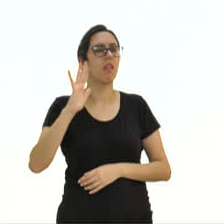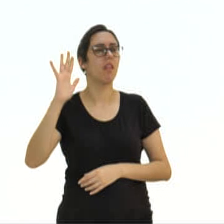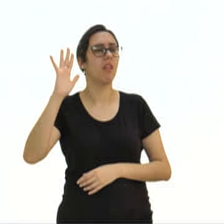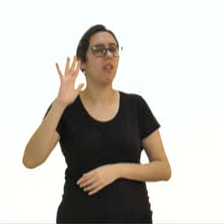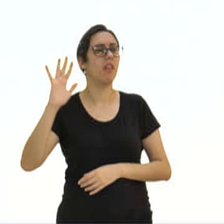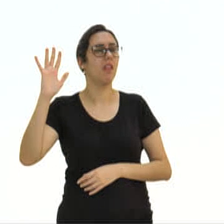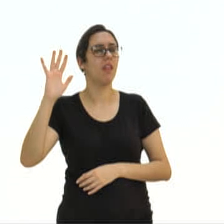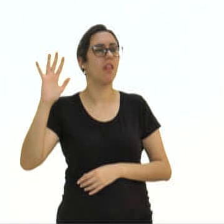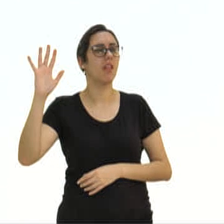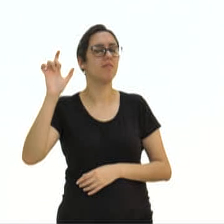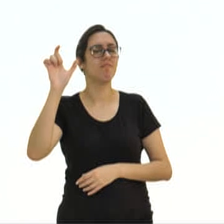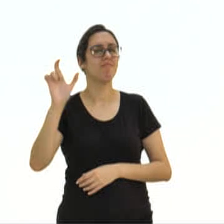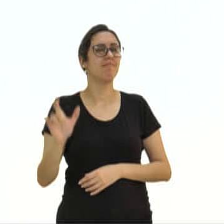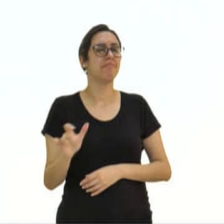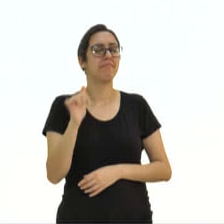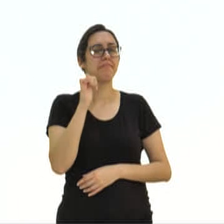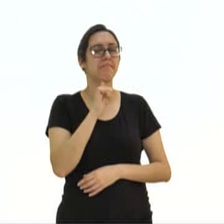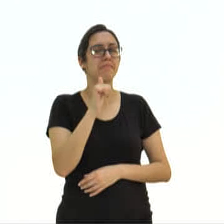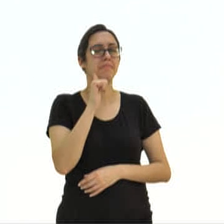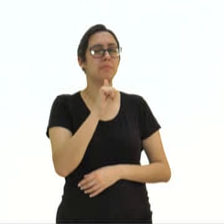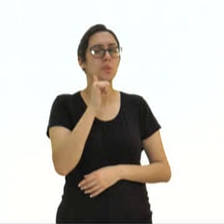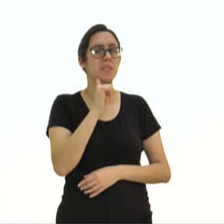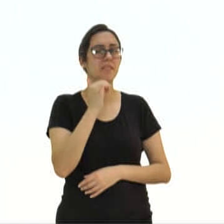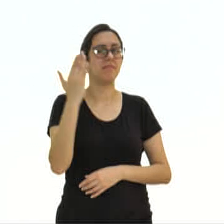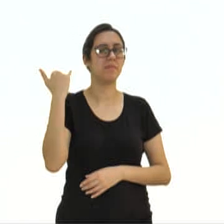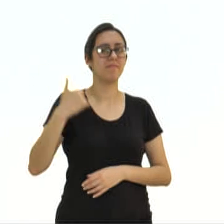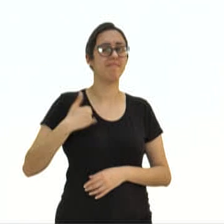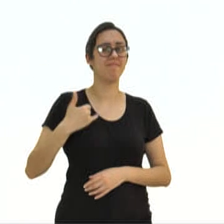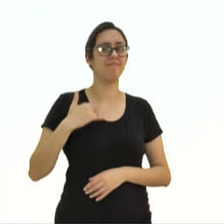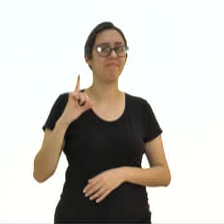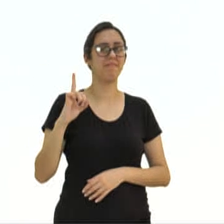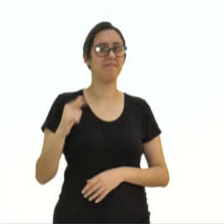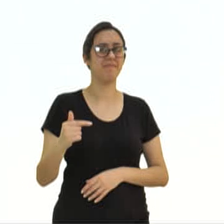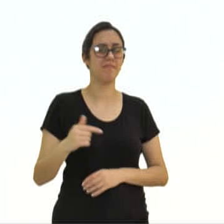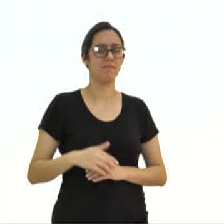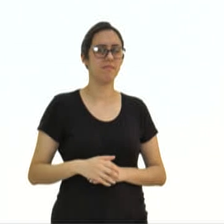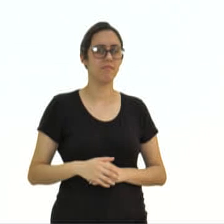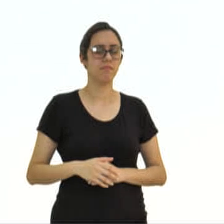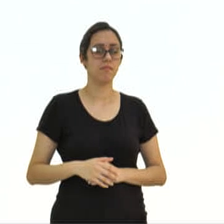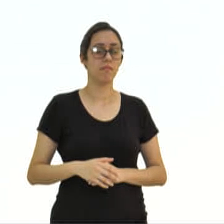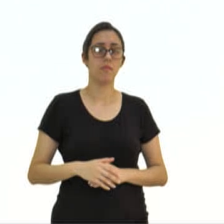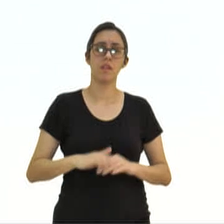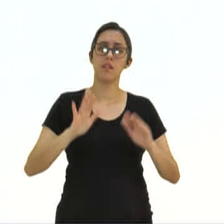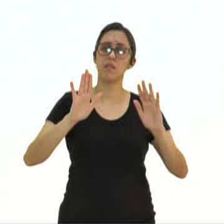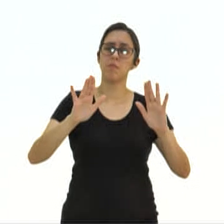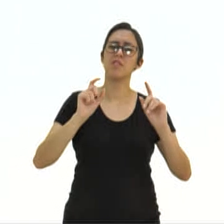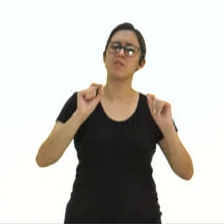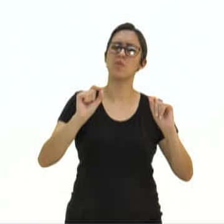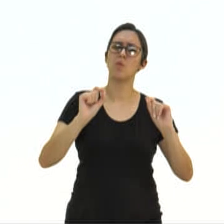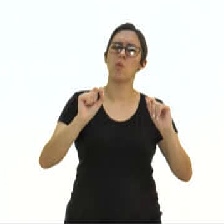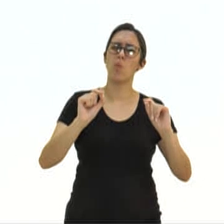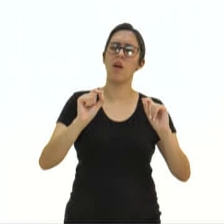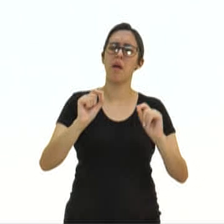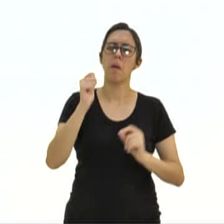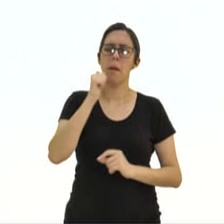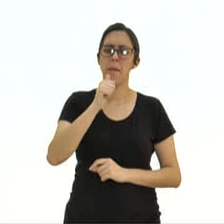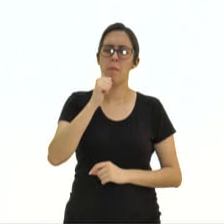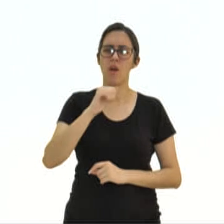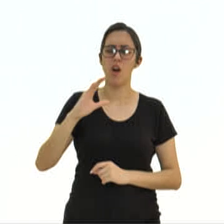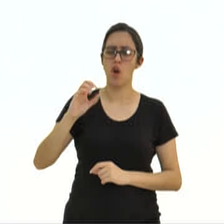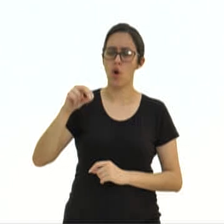Fique isto à conta dos meus 17 anos. Qual o sentido da expressão